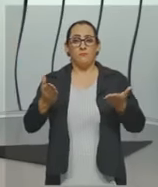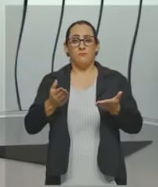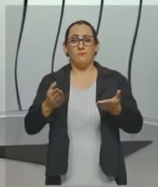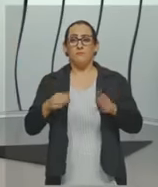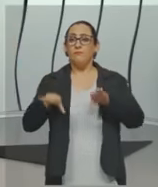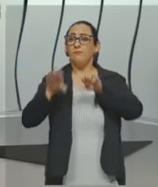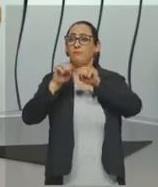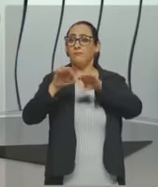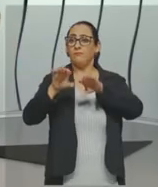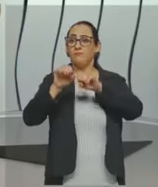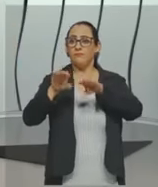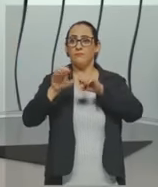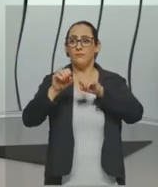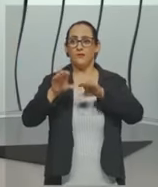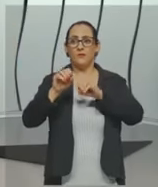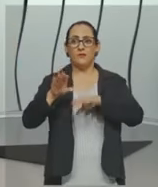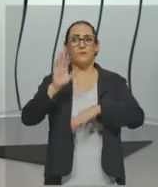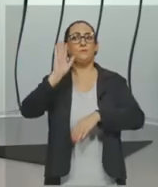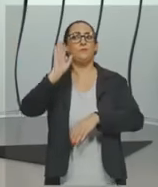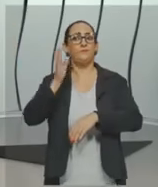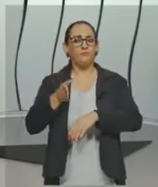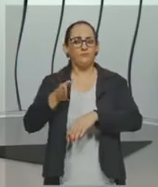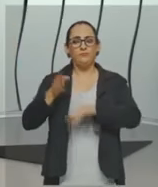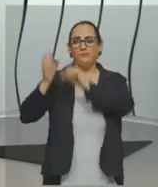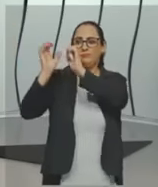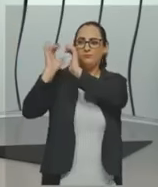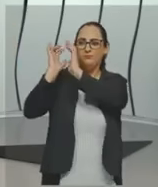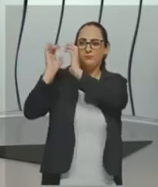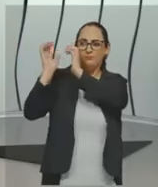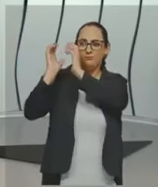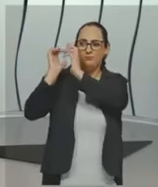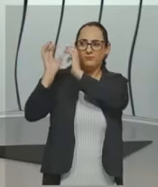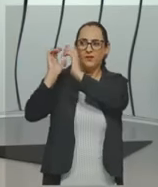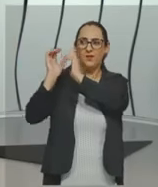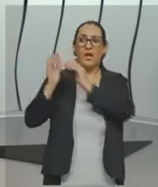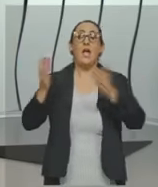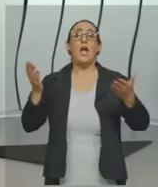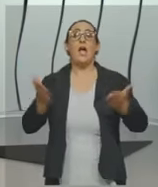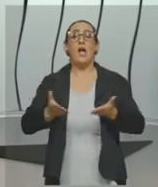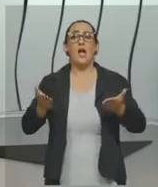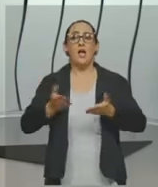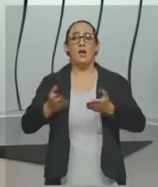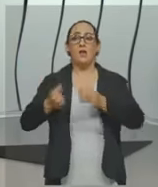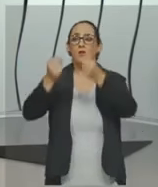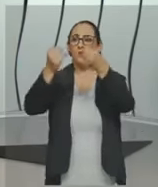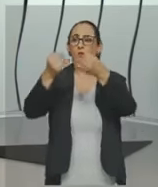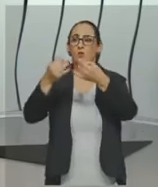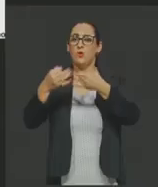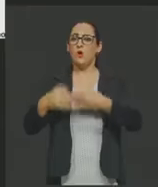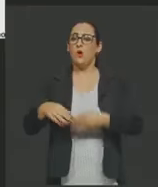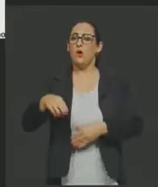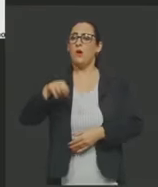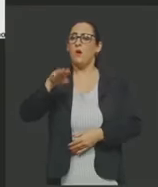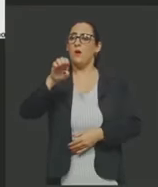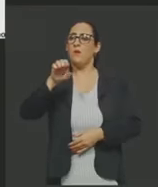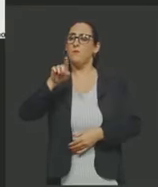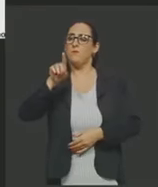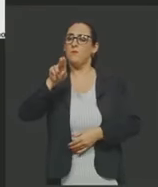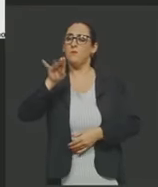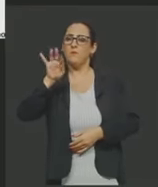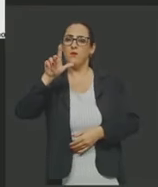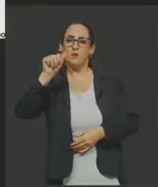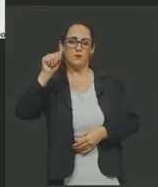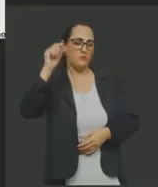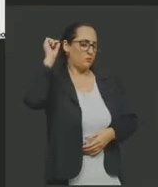Agora, sistema nervoso central, já expliquei o cérebro, o encéfalo. Temos agora a medula, né? Ela vai passar aqui dentro